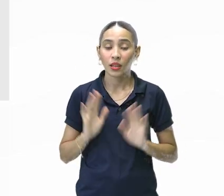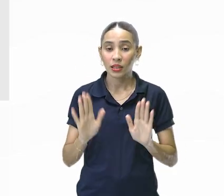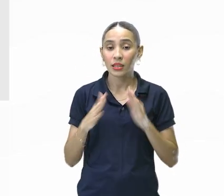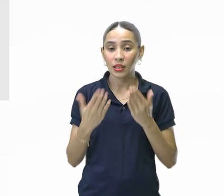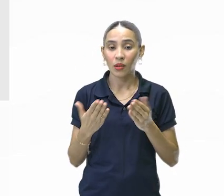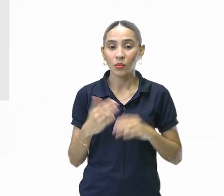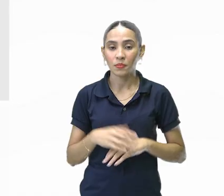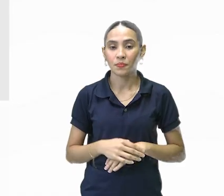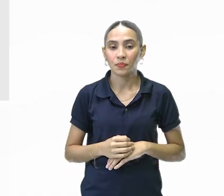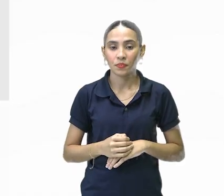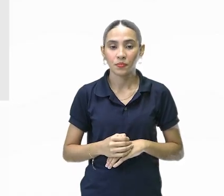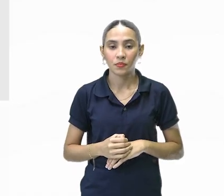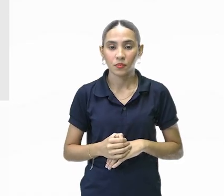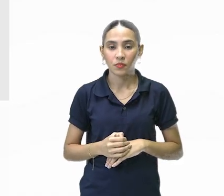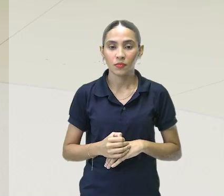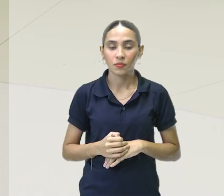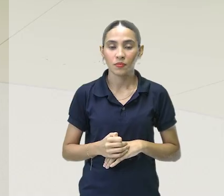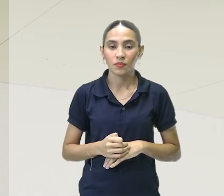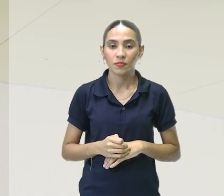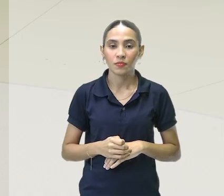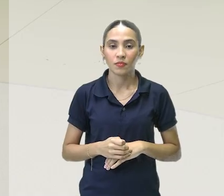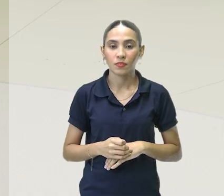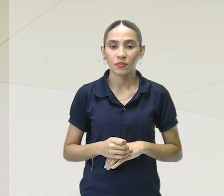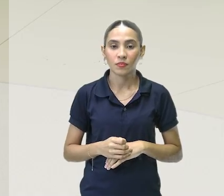Então, gente,